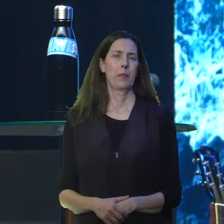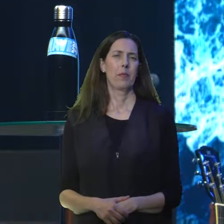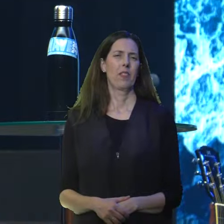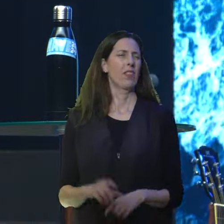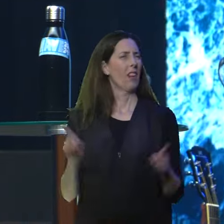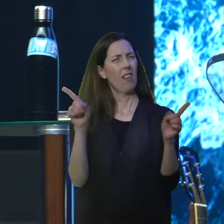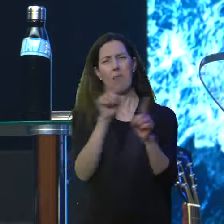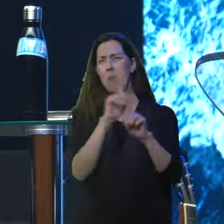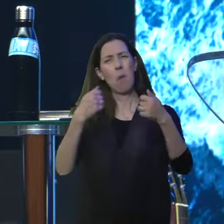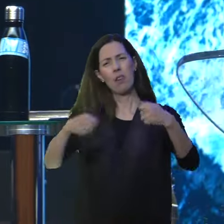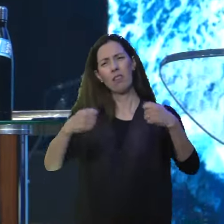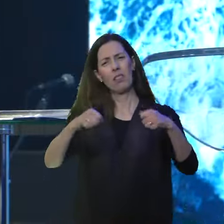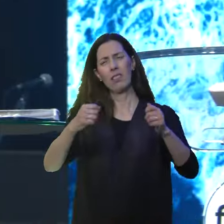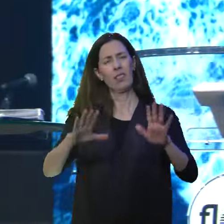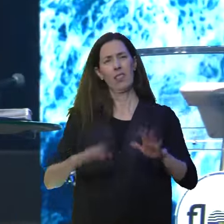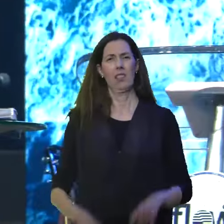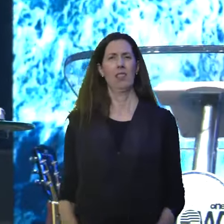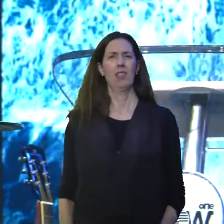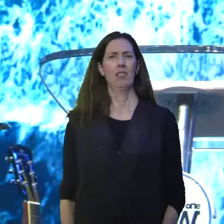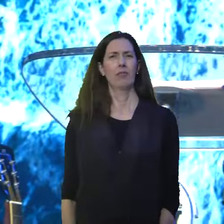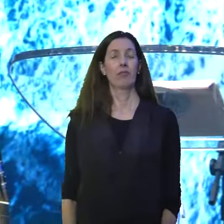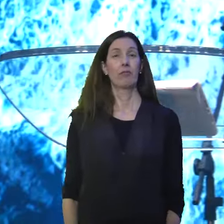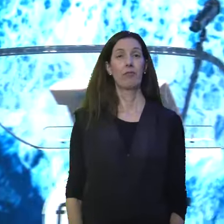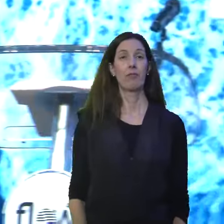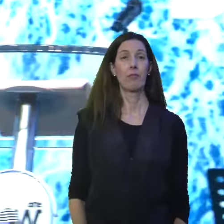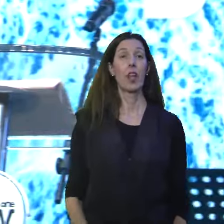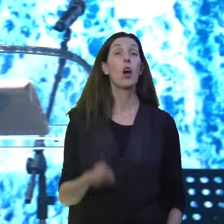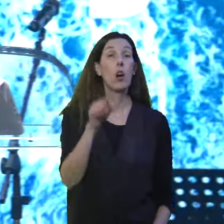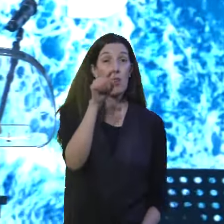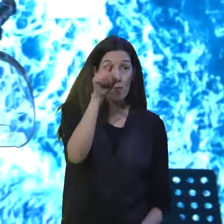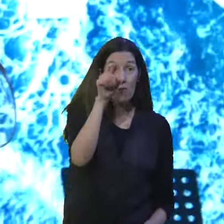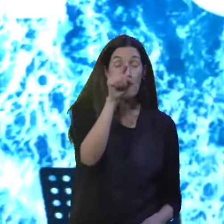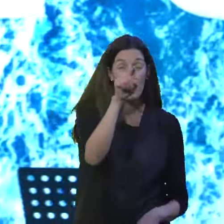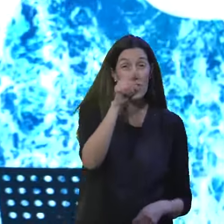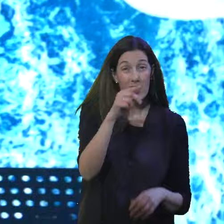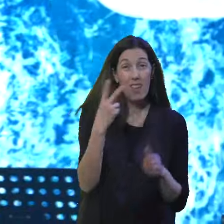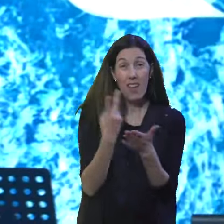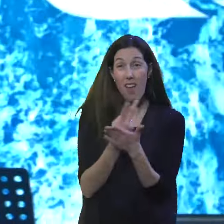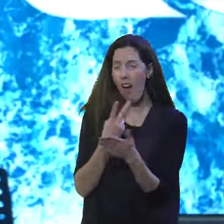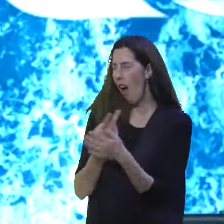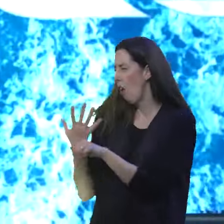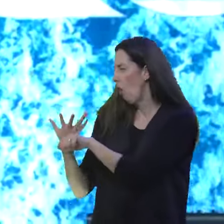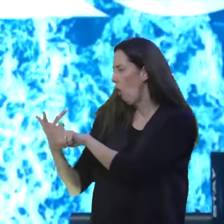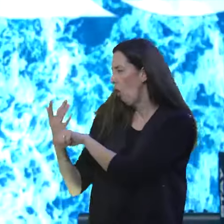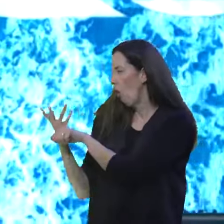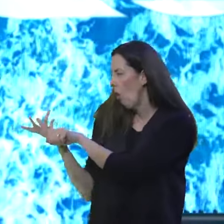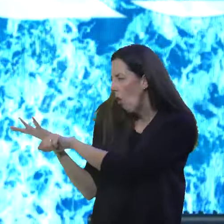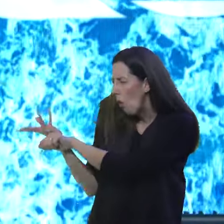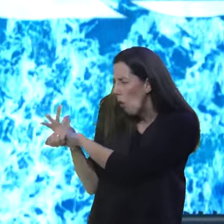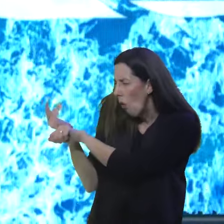Precisa disso não. Você vai levar as meninas para o inferno com você.